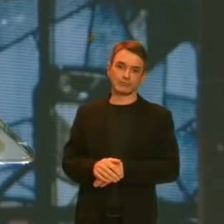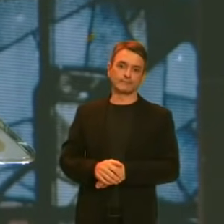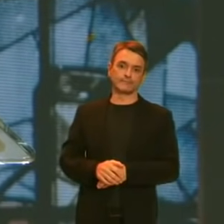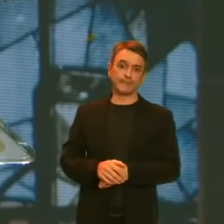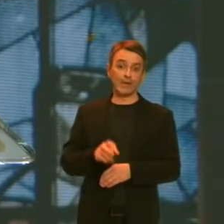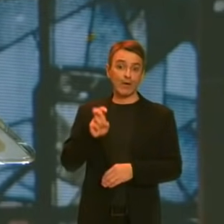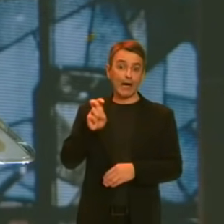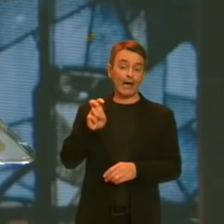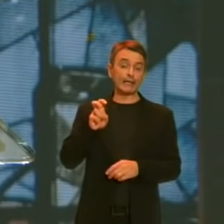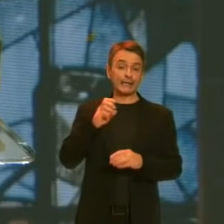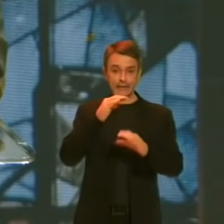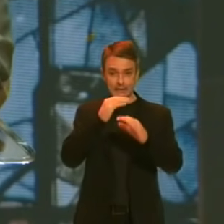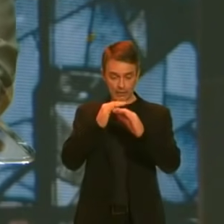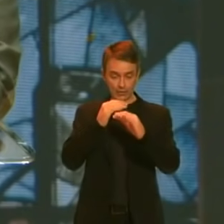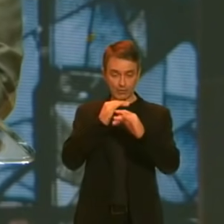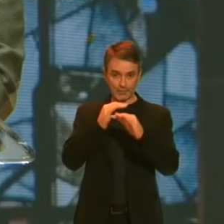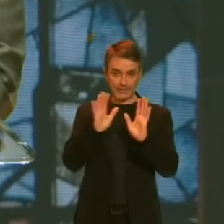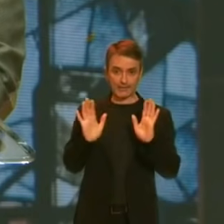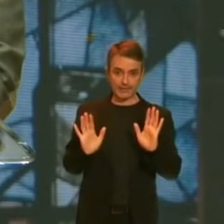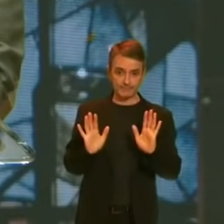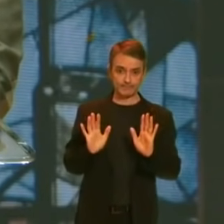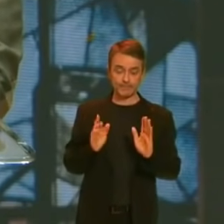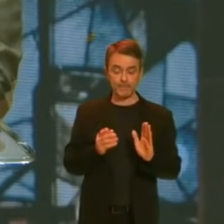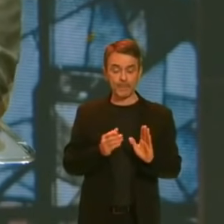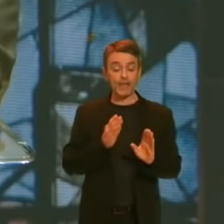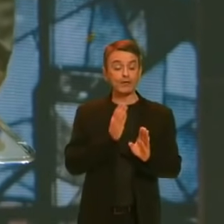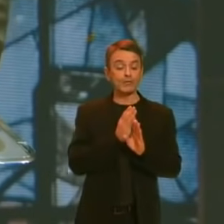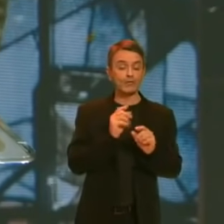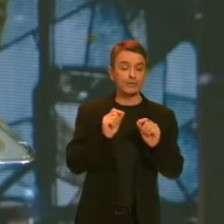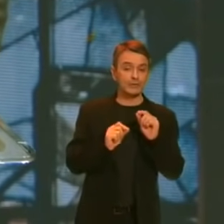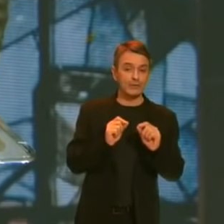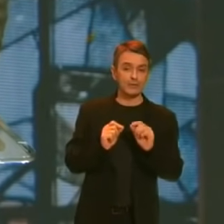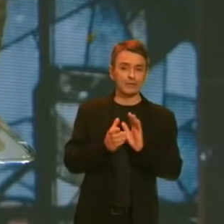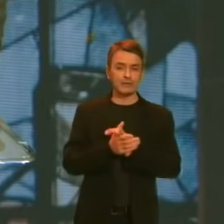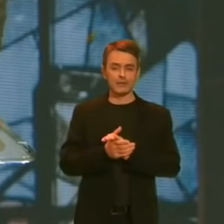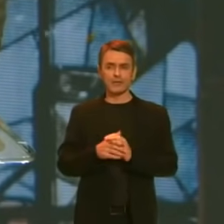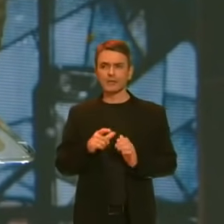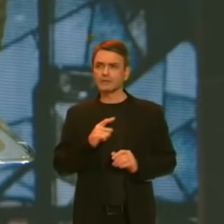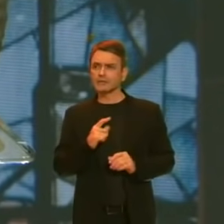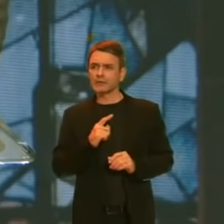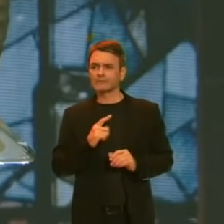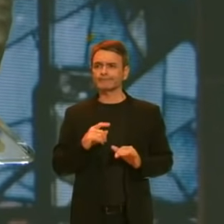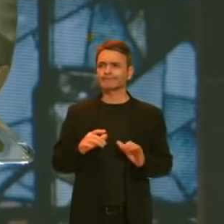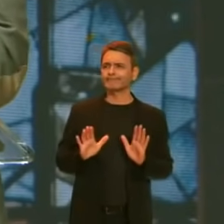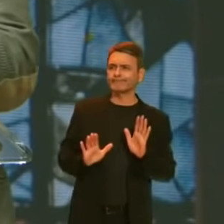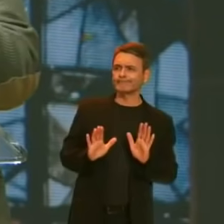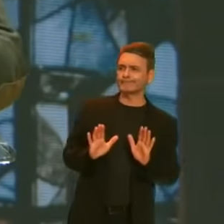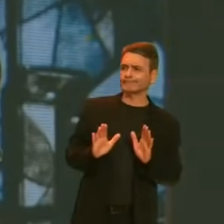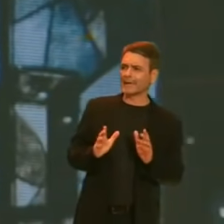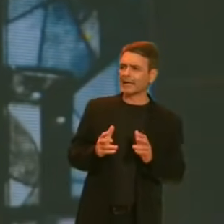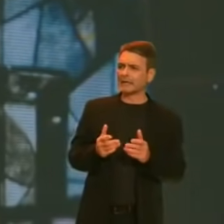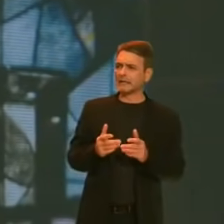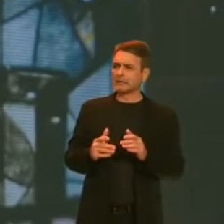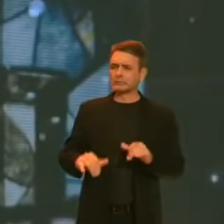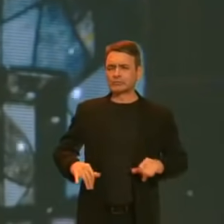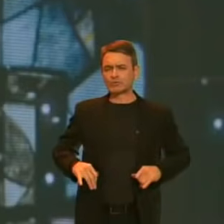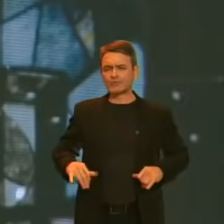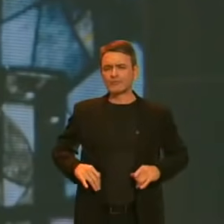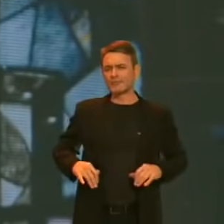vai encontrar um tormento diferente. Até então